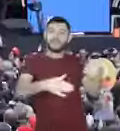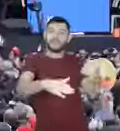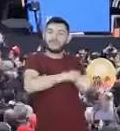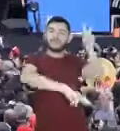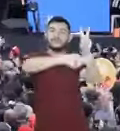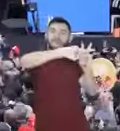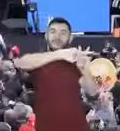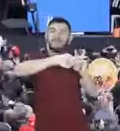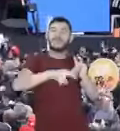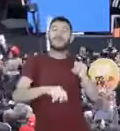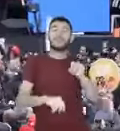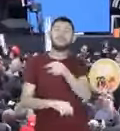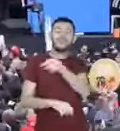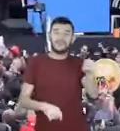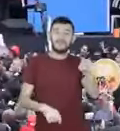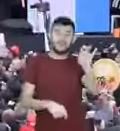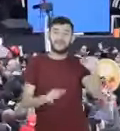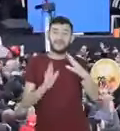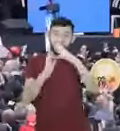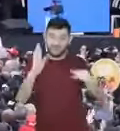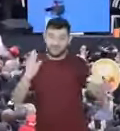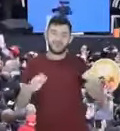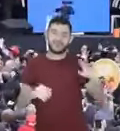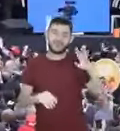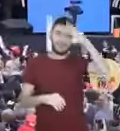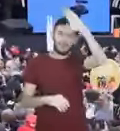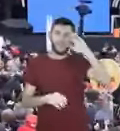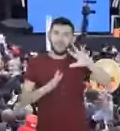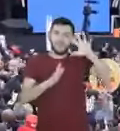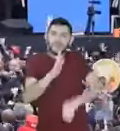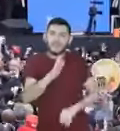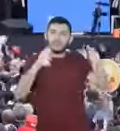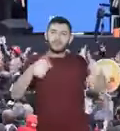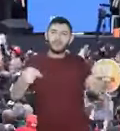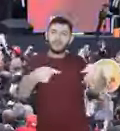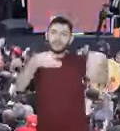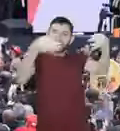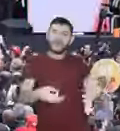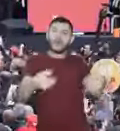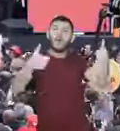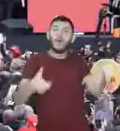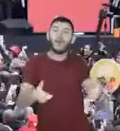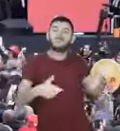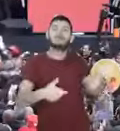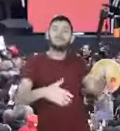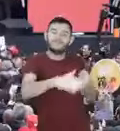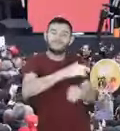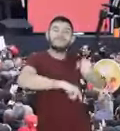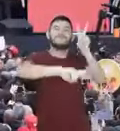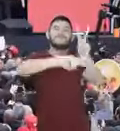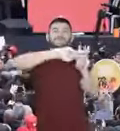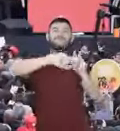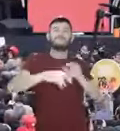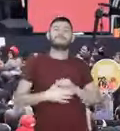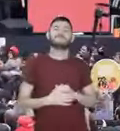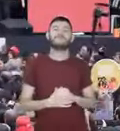Bozo, ladrão, seu lugar é na prisão. Bozo, ladrão, seu lugar é na prisão. Nós vamos